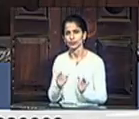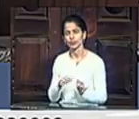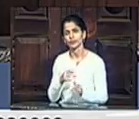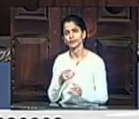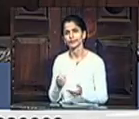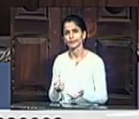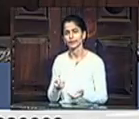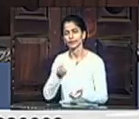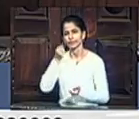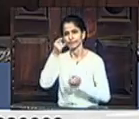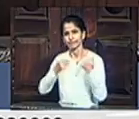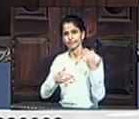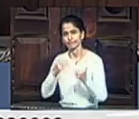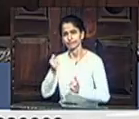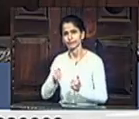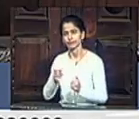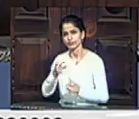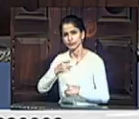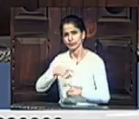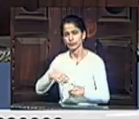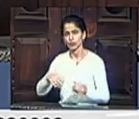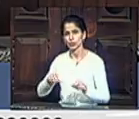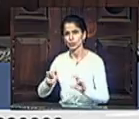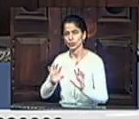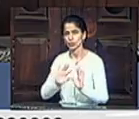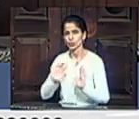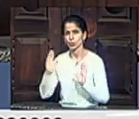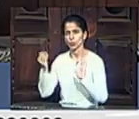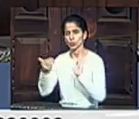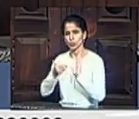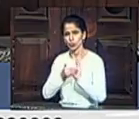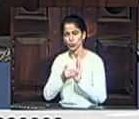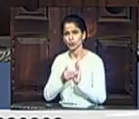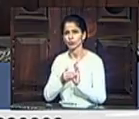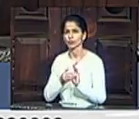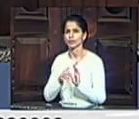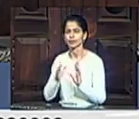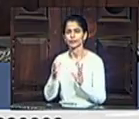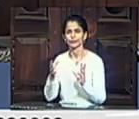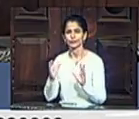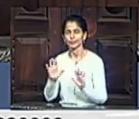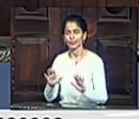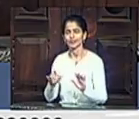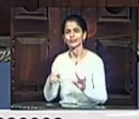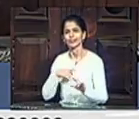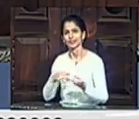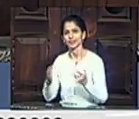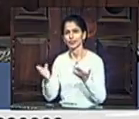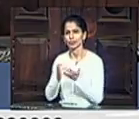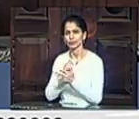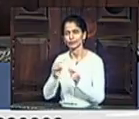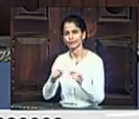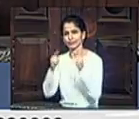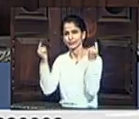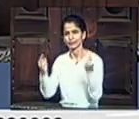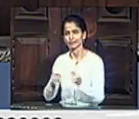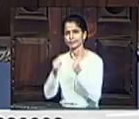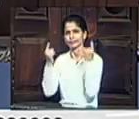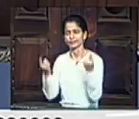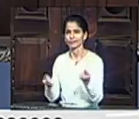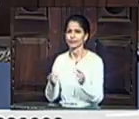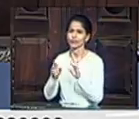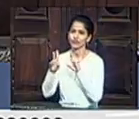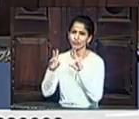aqui, que todos, não é possível, por mais divergência que nós tenhamos, por mais que a gente